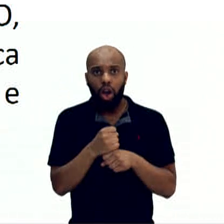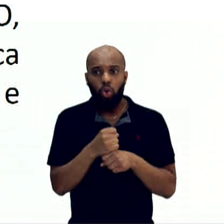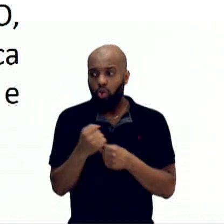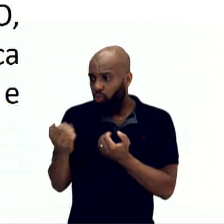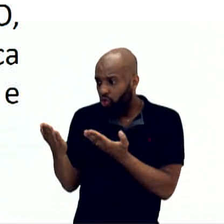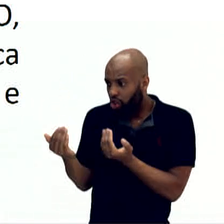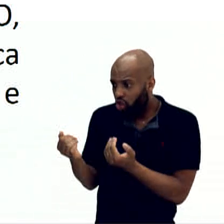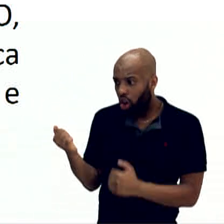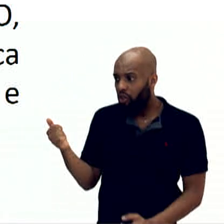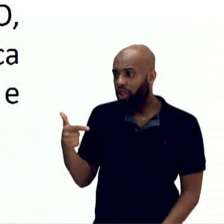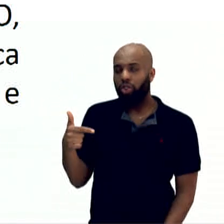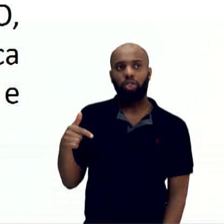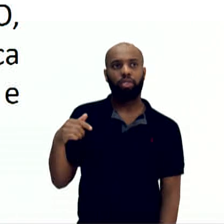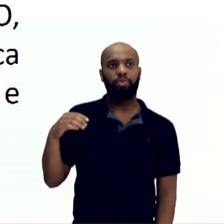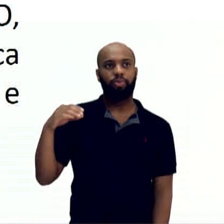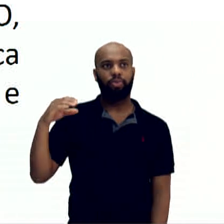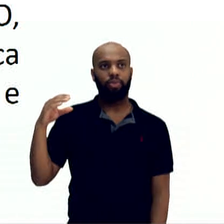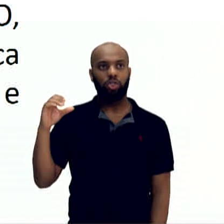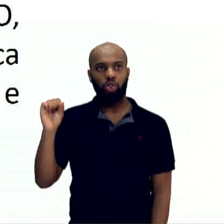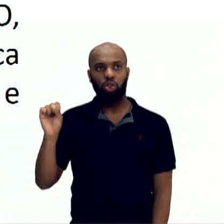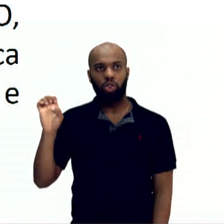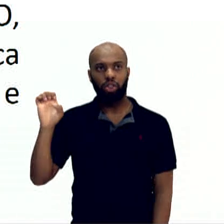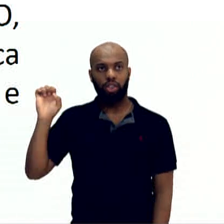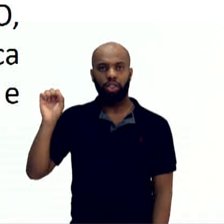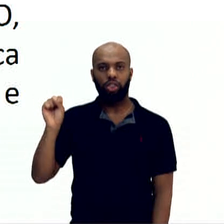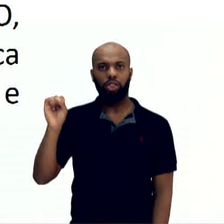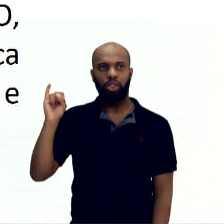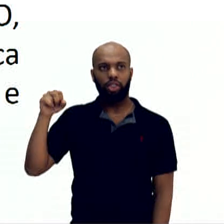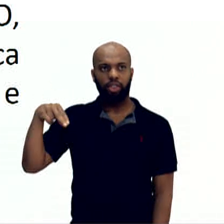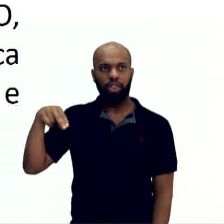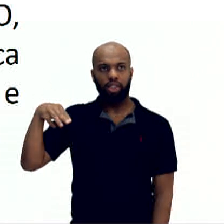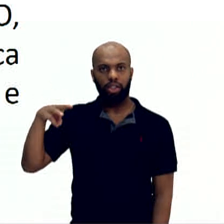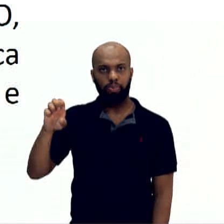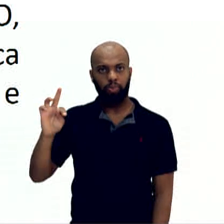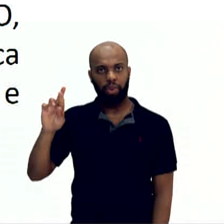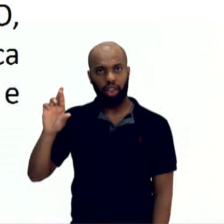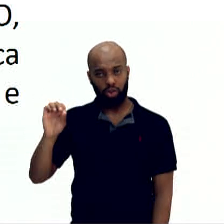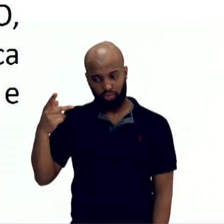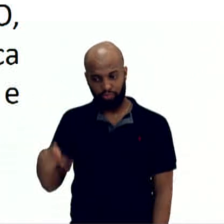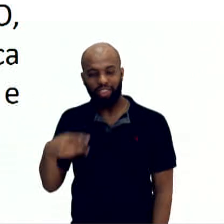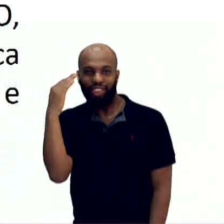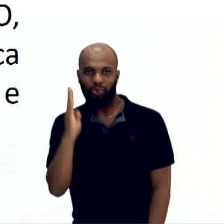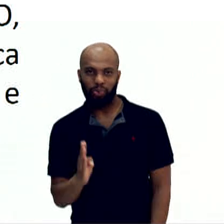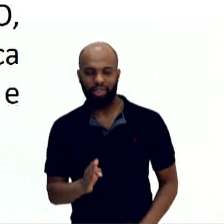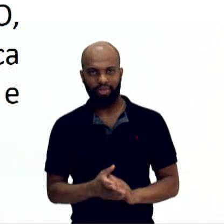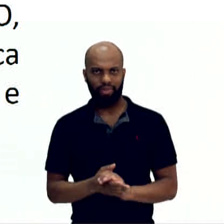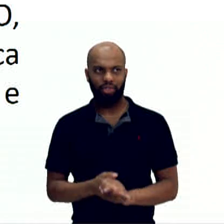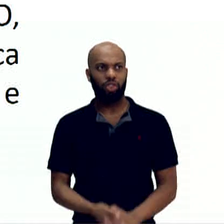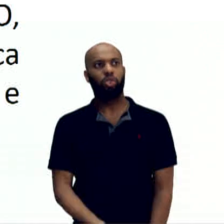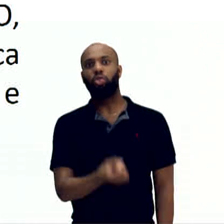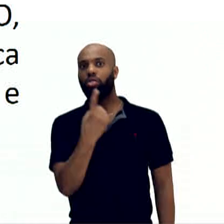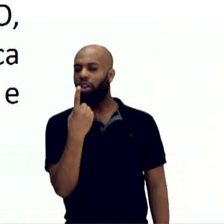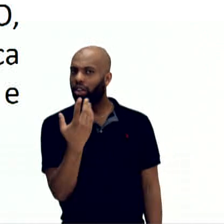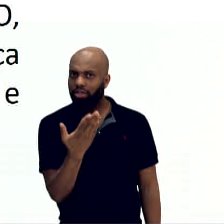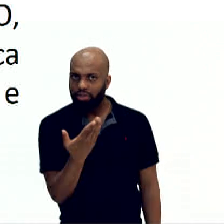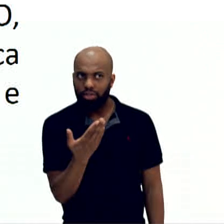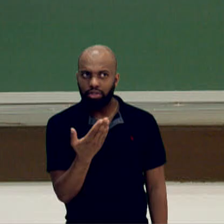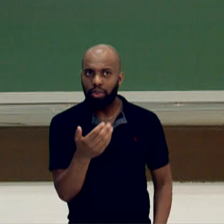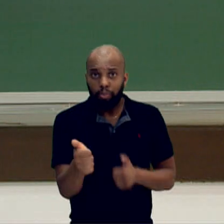que tem lá 20 nós. Nesses 20 nós, eu vou pegar o quê? Se são 5 cúbitos, eu vou